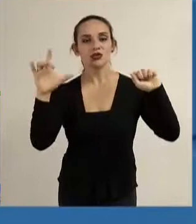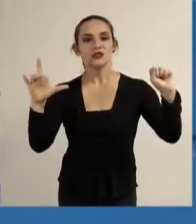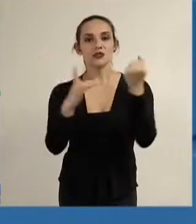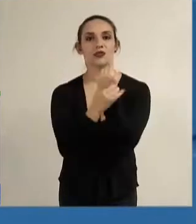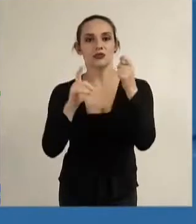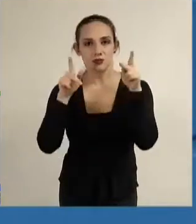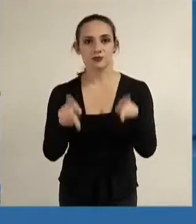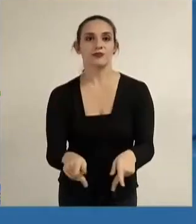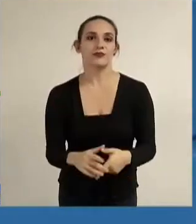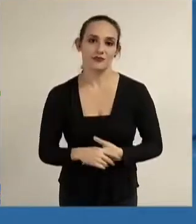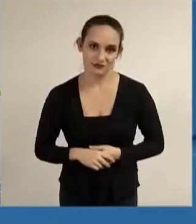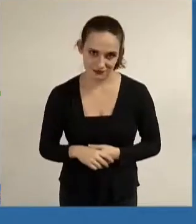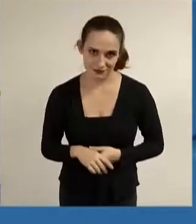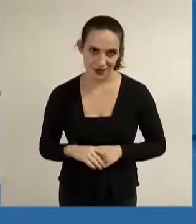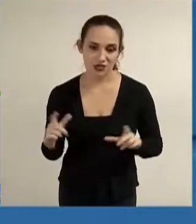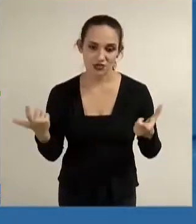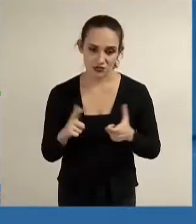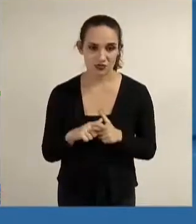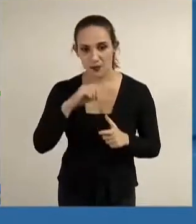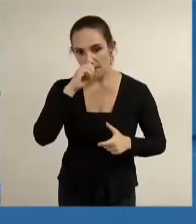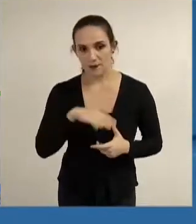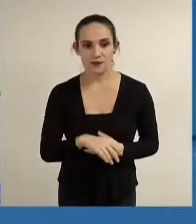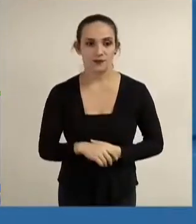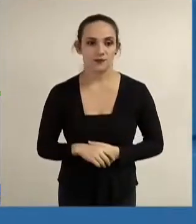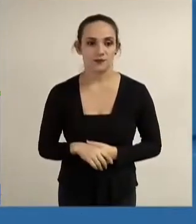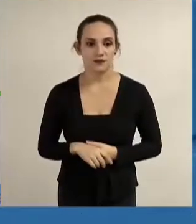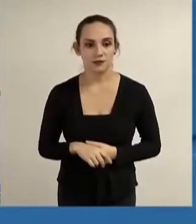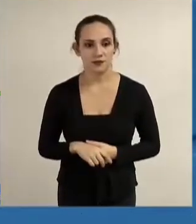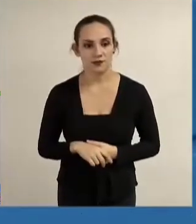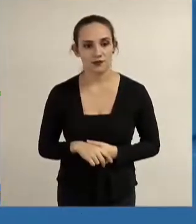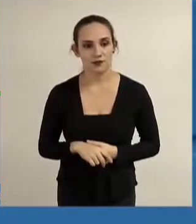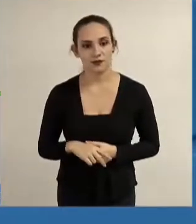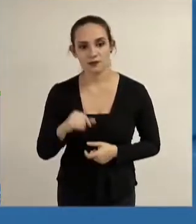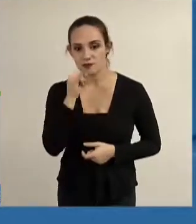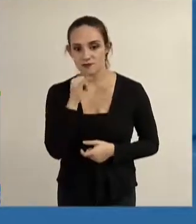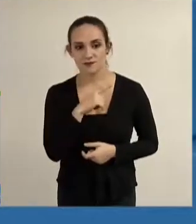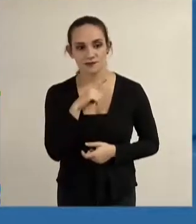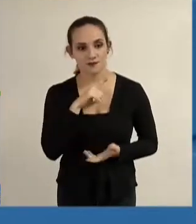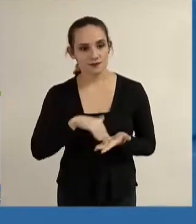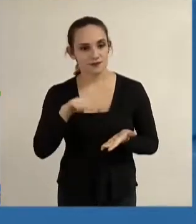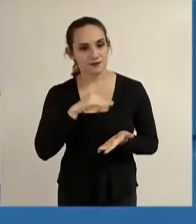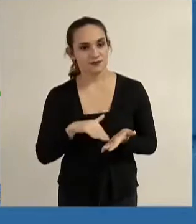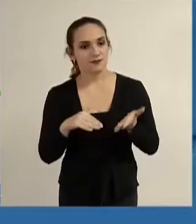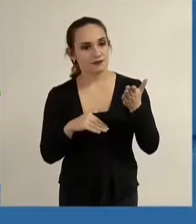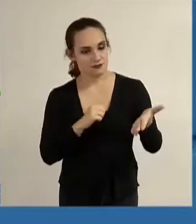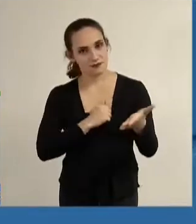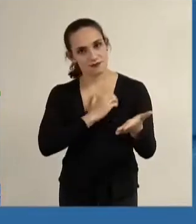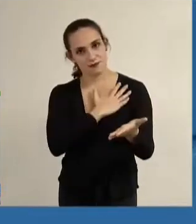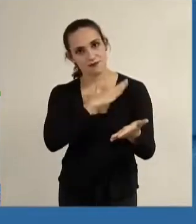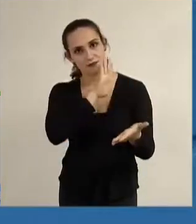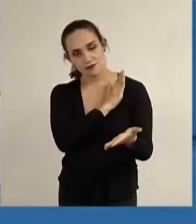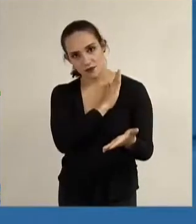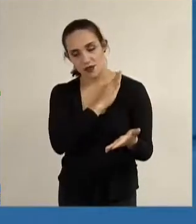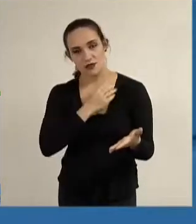o aumento da violência. A segurança, e quando o secretário, está aqui o coronel Davi, que foi o nosso comandante da Polícia